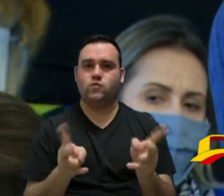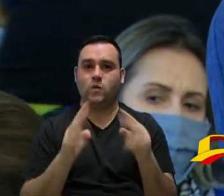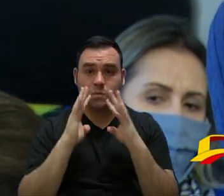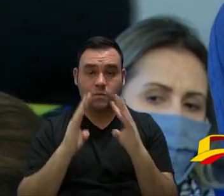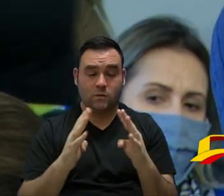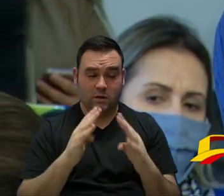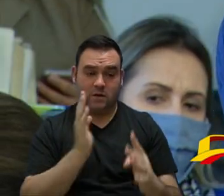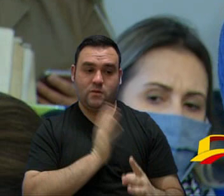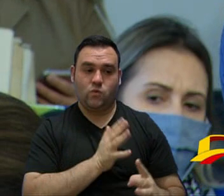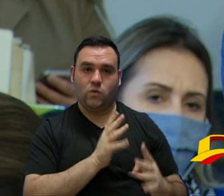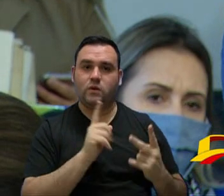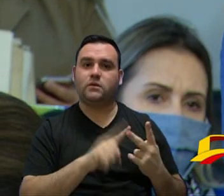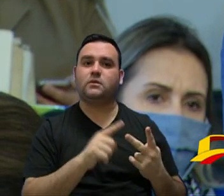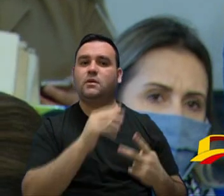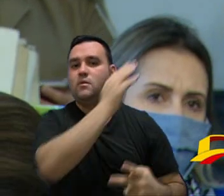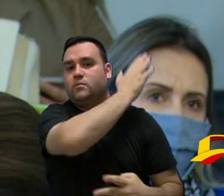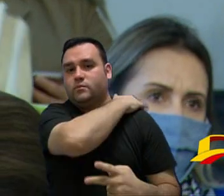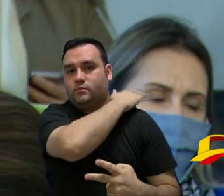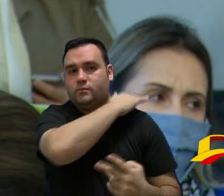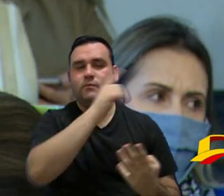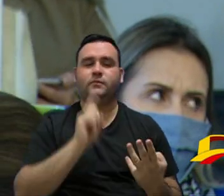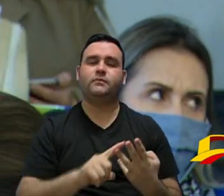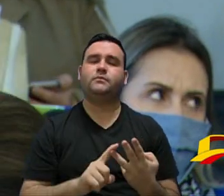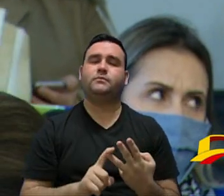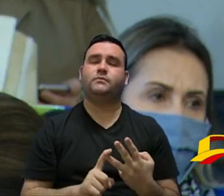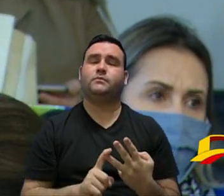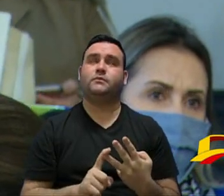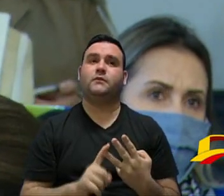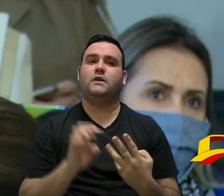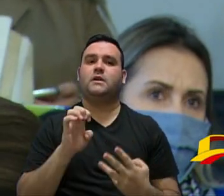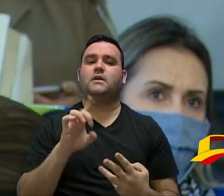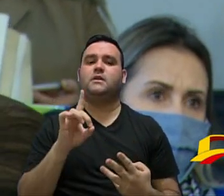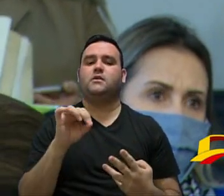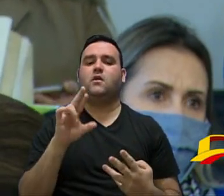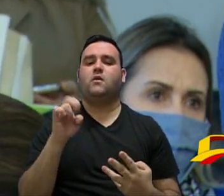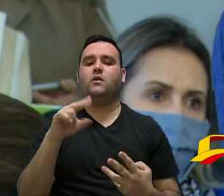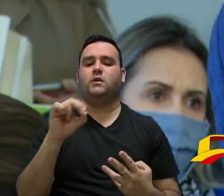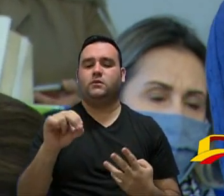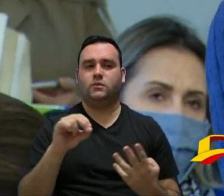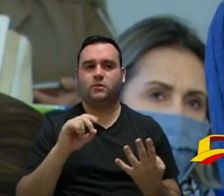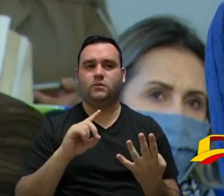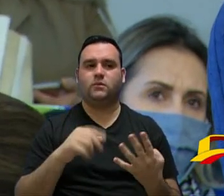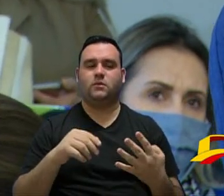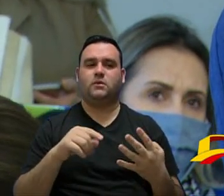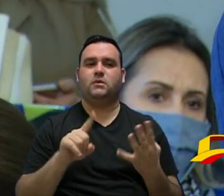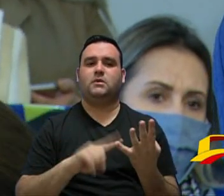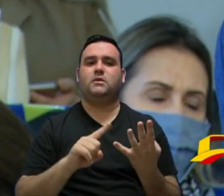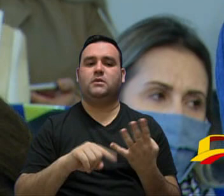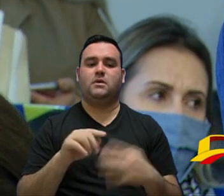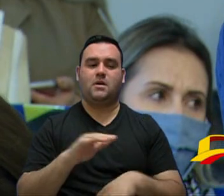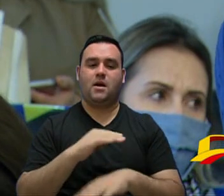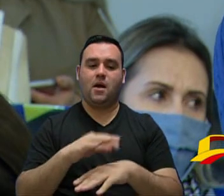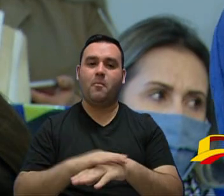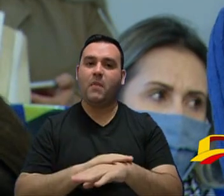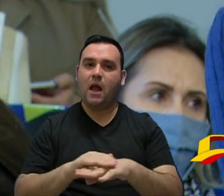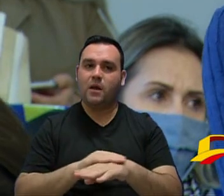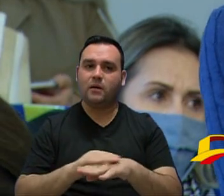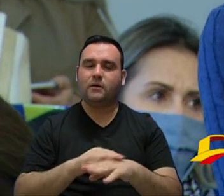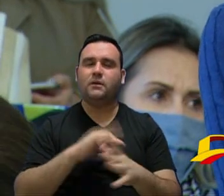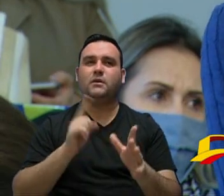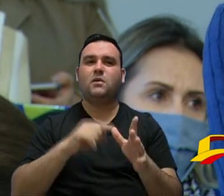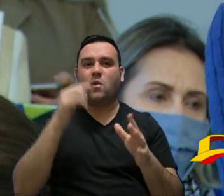atendimentos de cardiologia pneumologia endócrino os casos de dermato